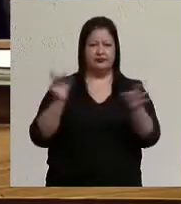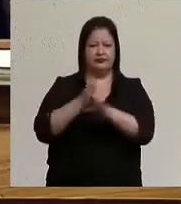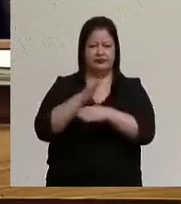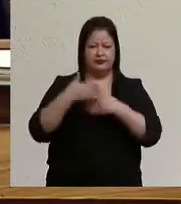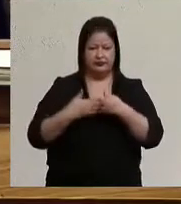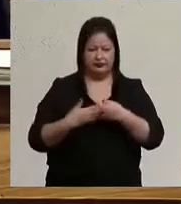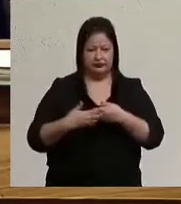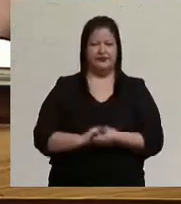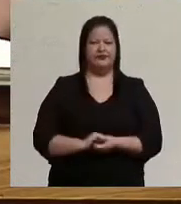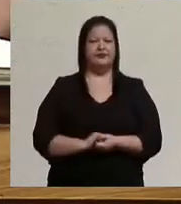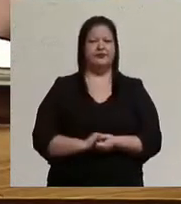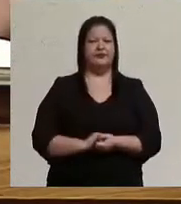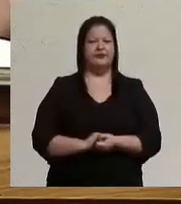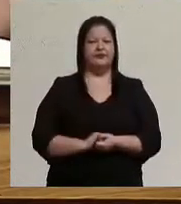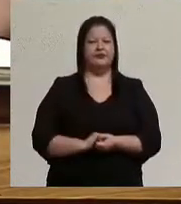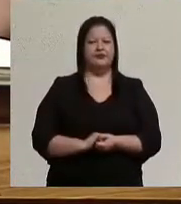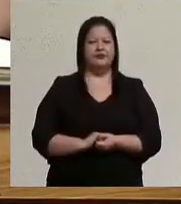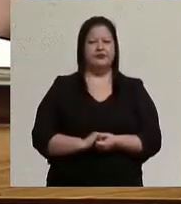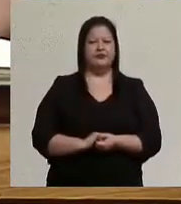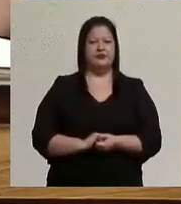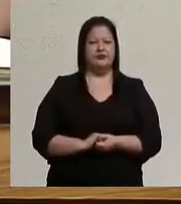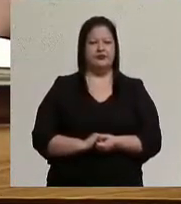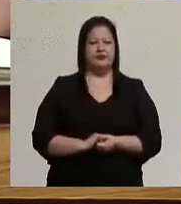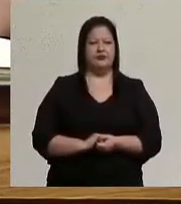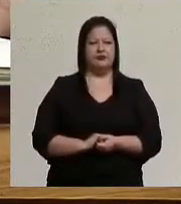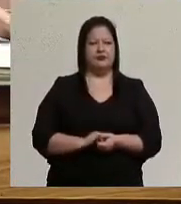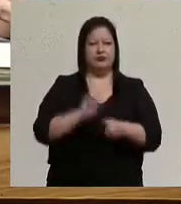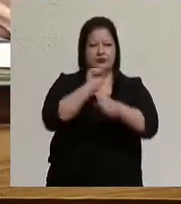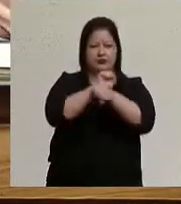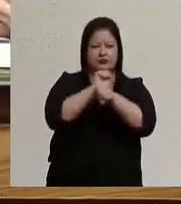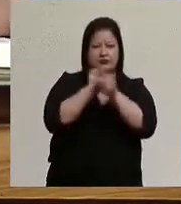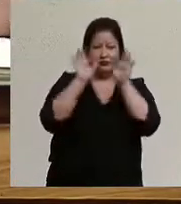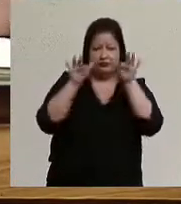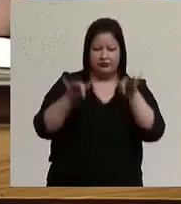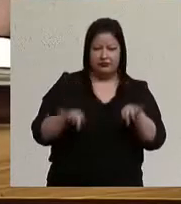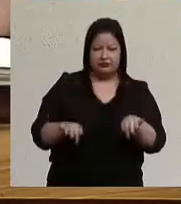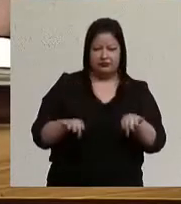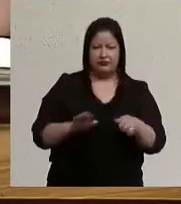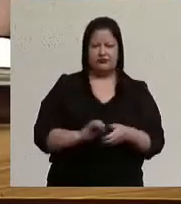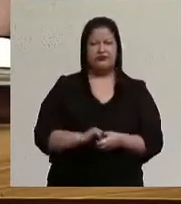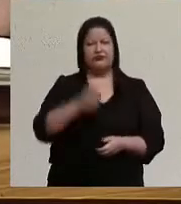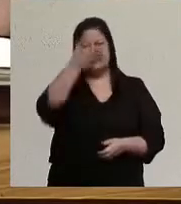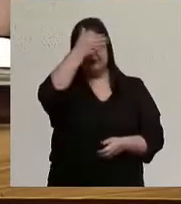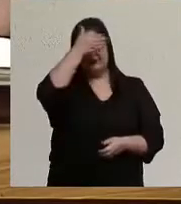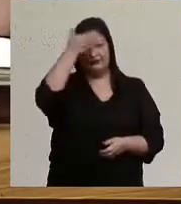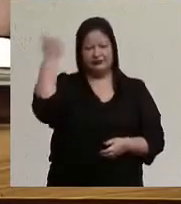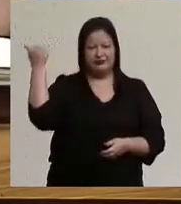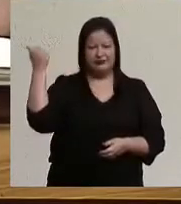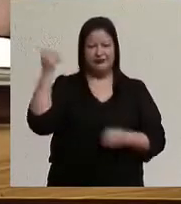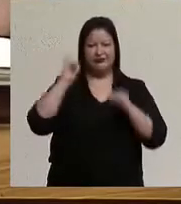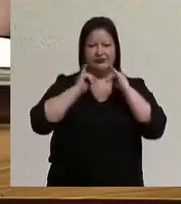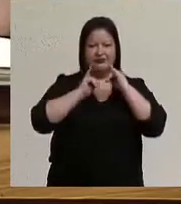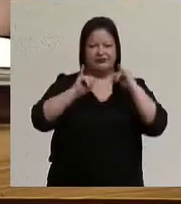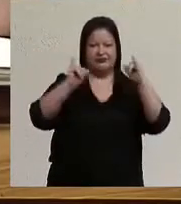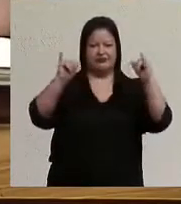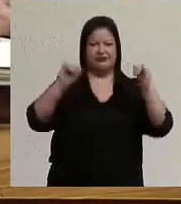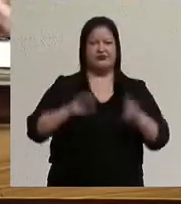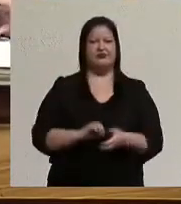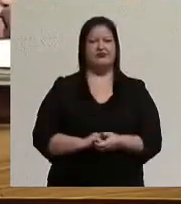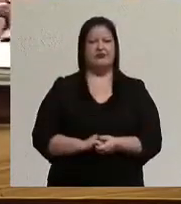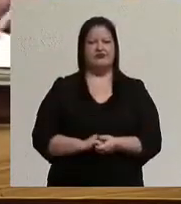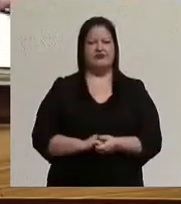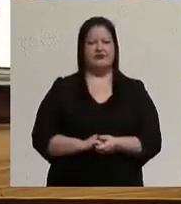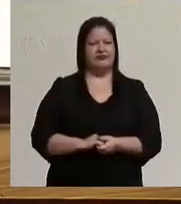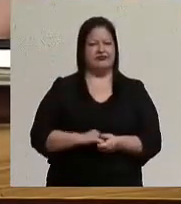vamos dar continuidade é só eu só vou pedir para minhas considerações finais que eu esqueci de falar aqui na minha